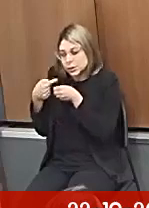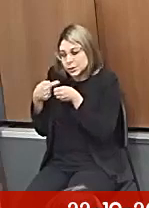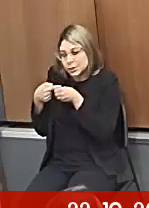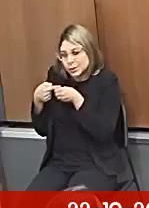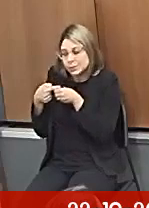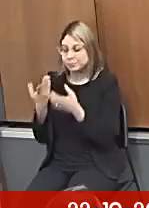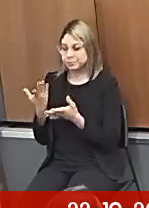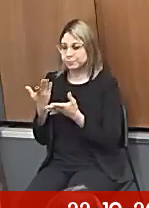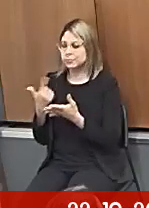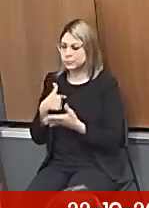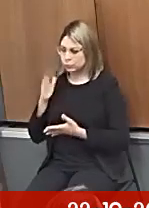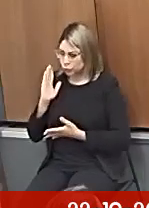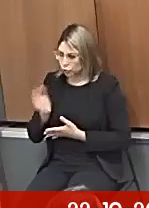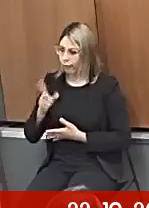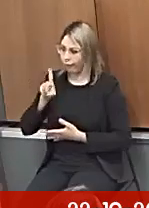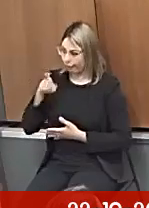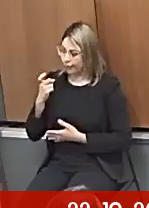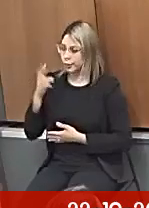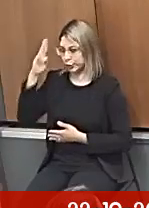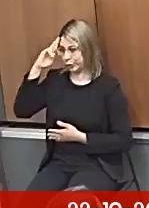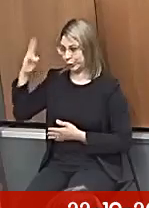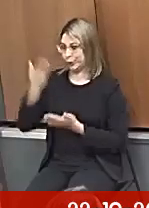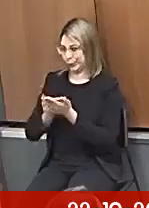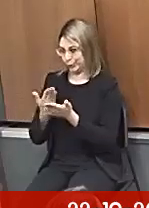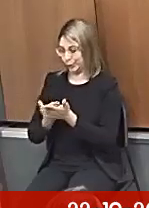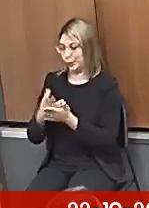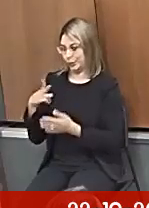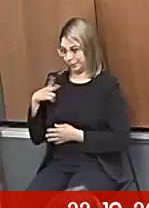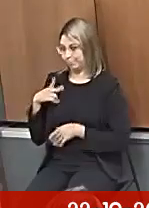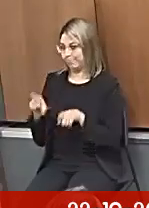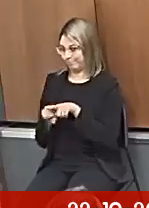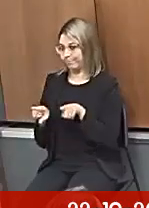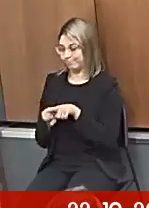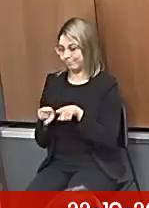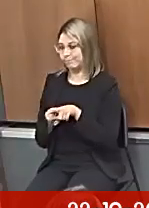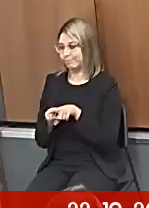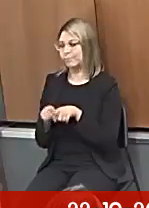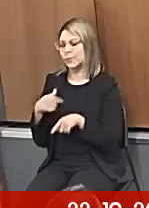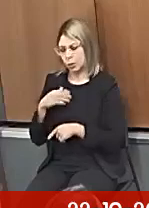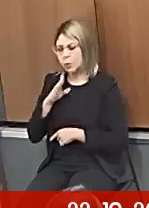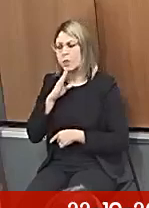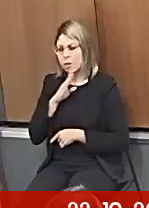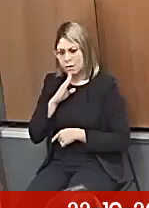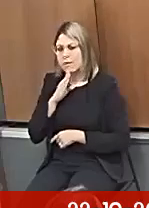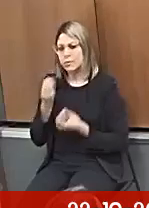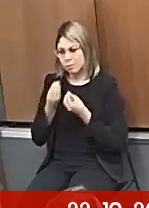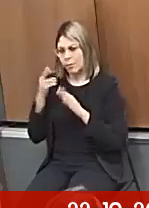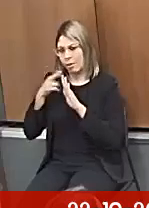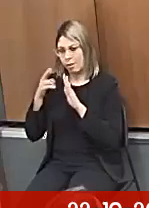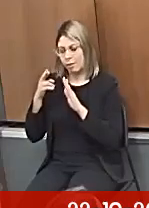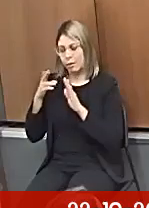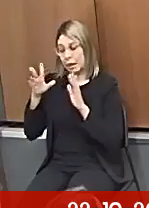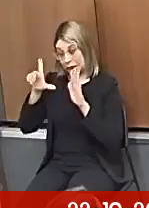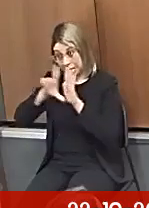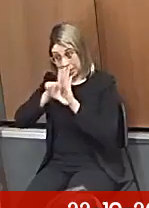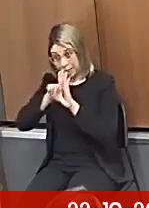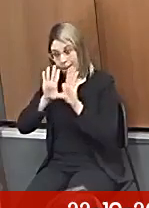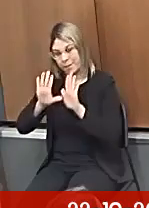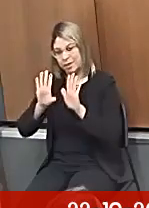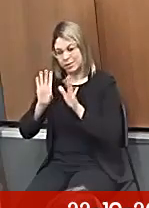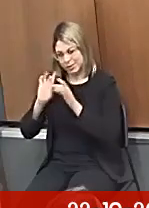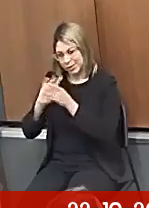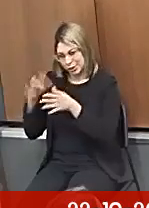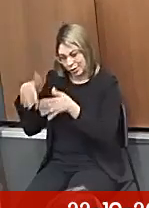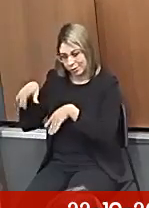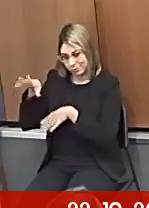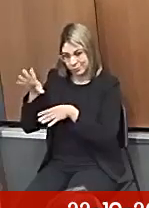Zuleika, e eu já fui diretor de escola também particular, e eu conheço muito bem as leis, mas vou deixar para os doutores